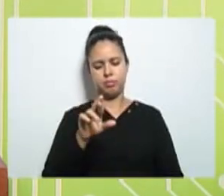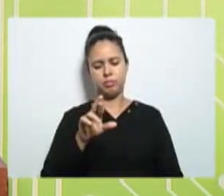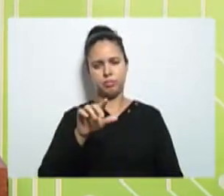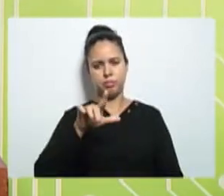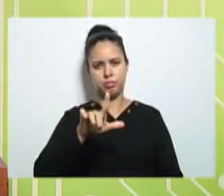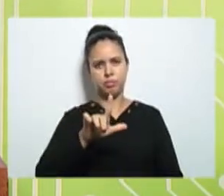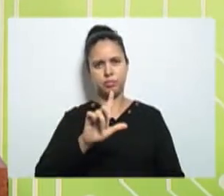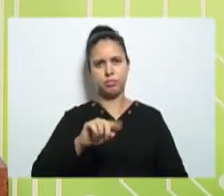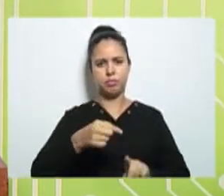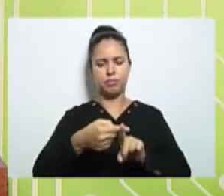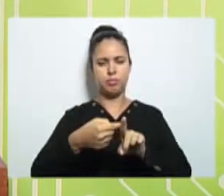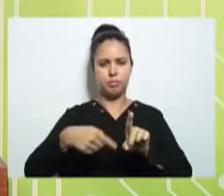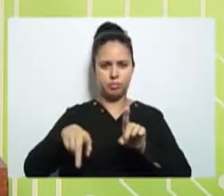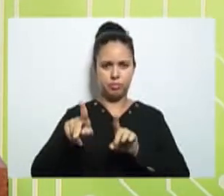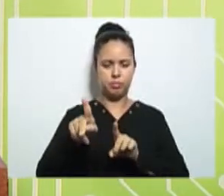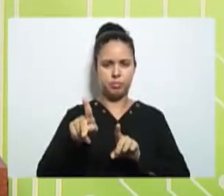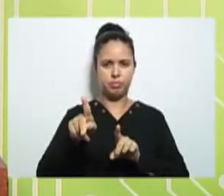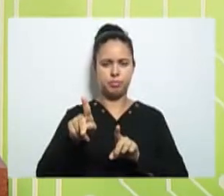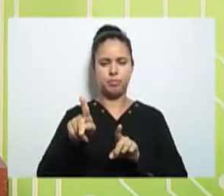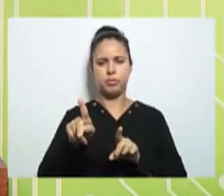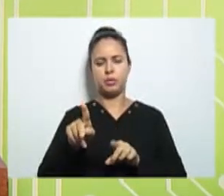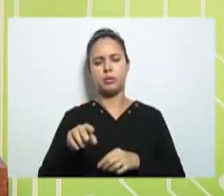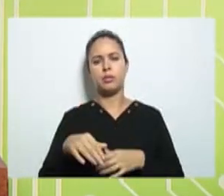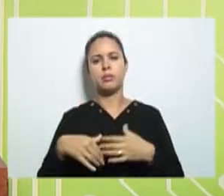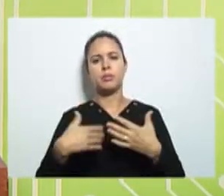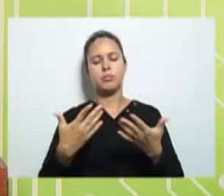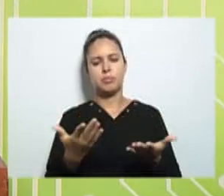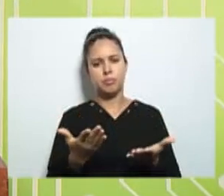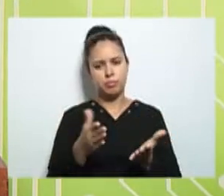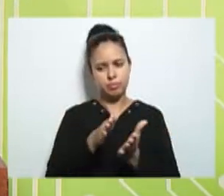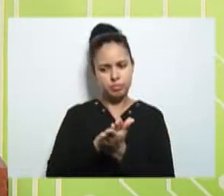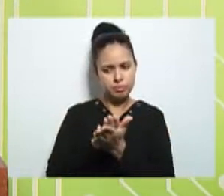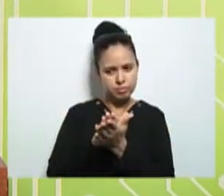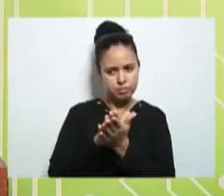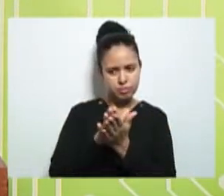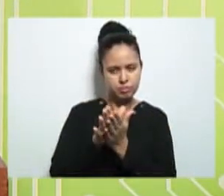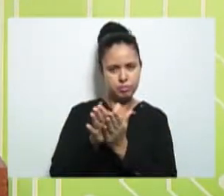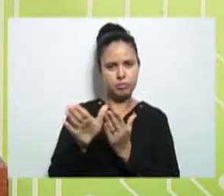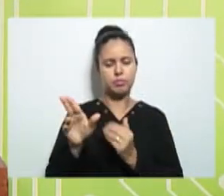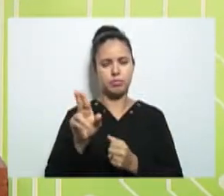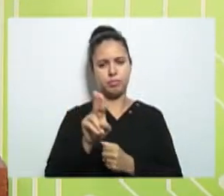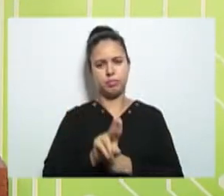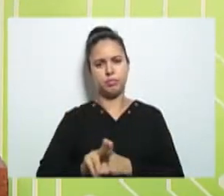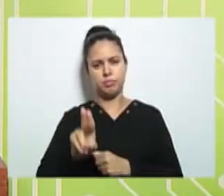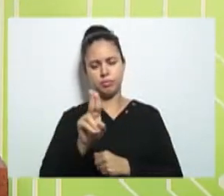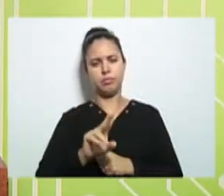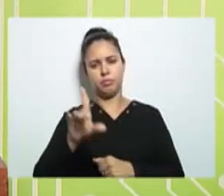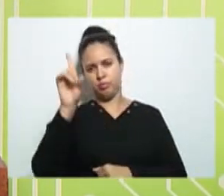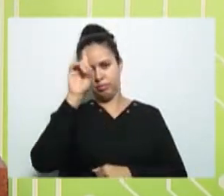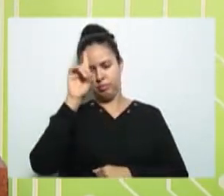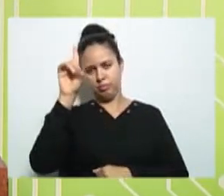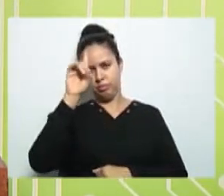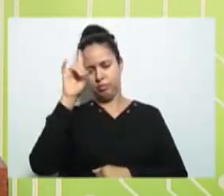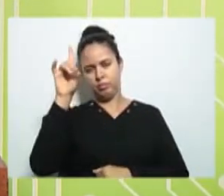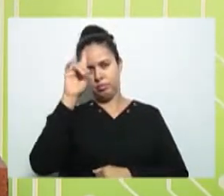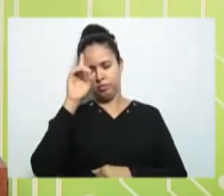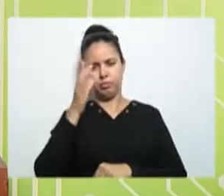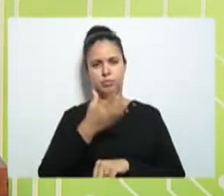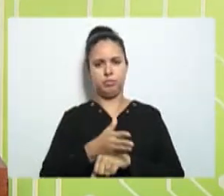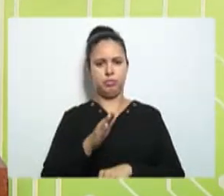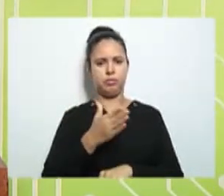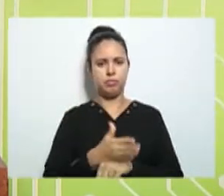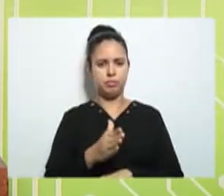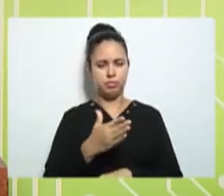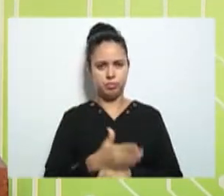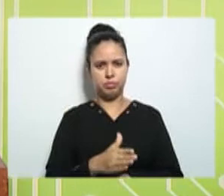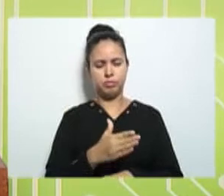Qual impressora eu vou estar utilizando para poder imprimir aquele documento, tá? Isso é coisa do dia a dia, gente, isso é na prática. Não adianta pegar